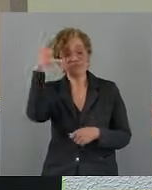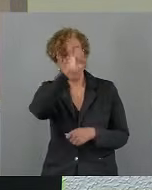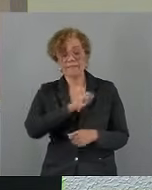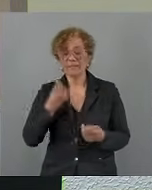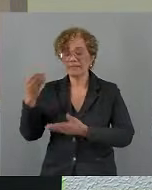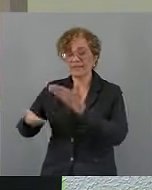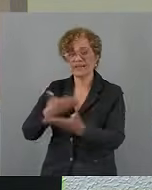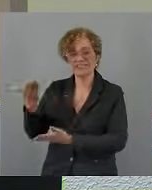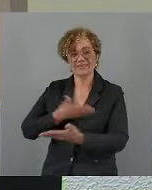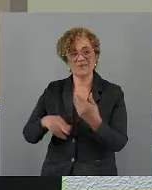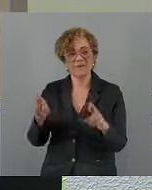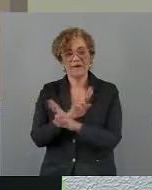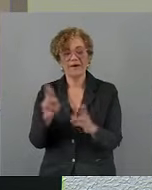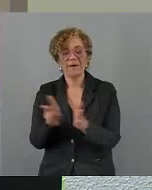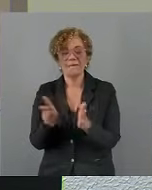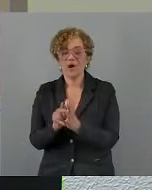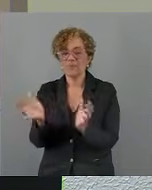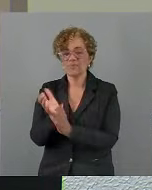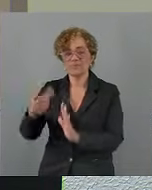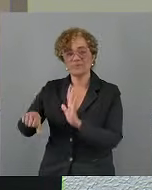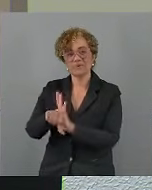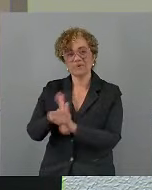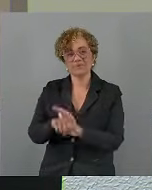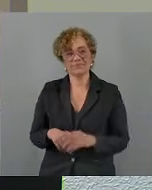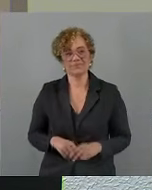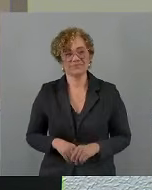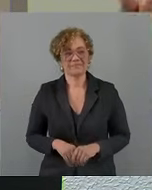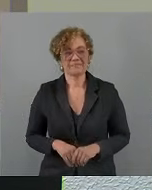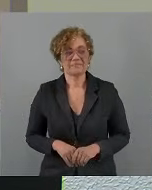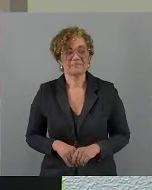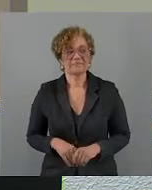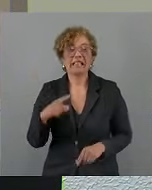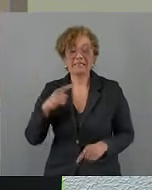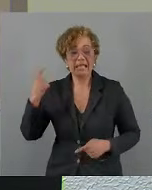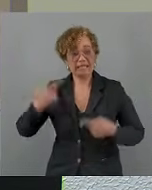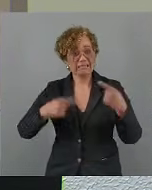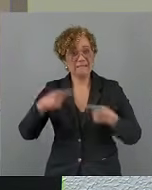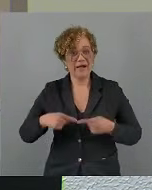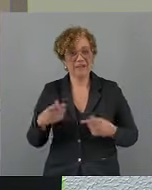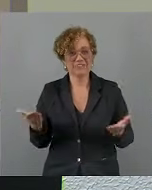eles, né? E, por exemplo, hoje existe um debate por exemplo,